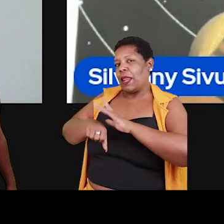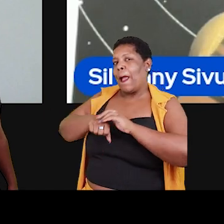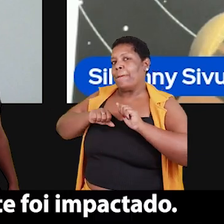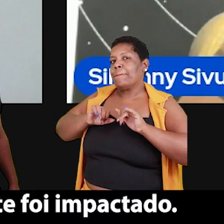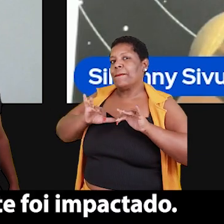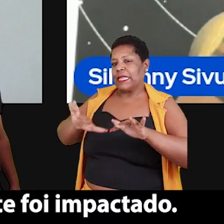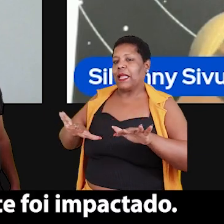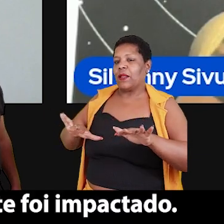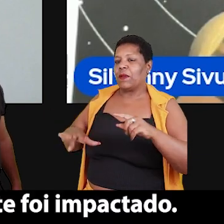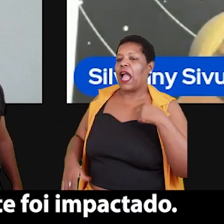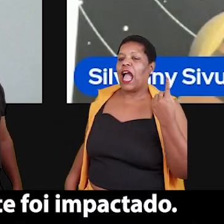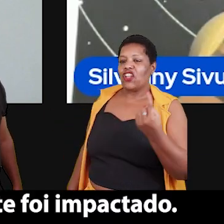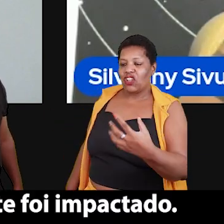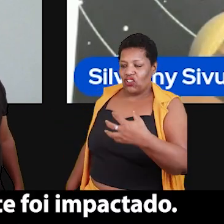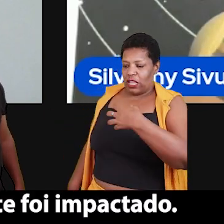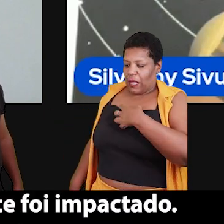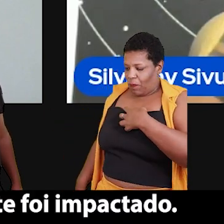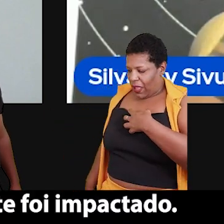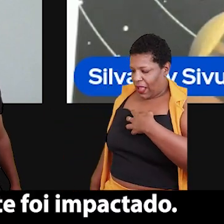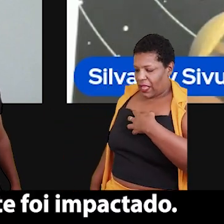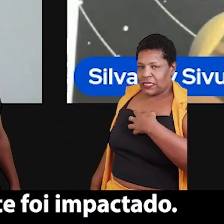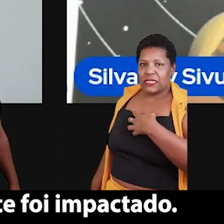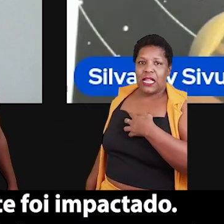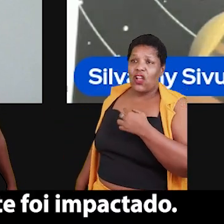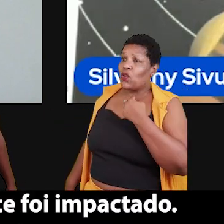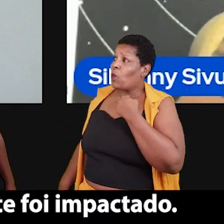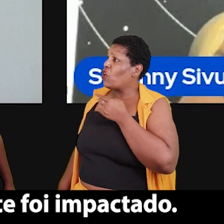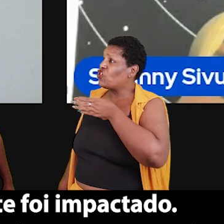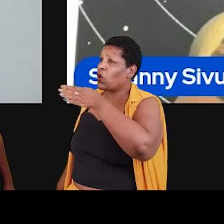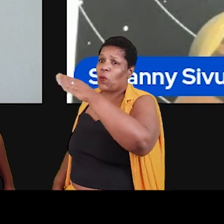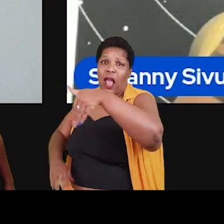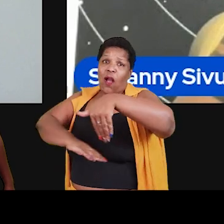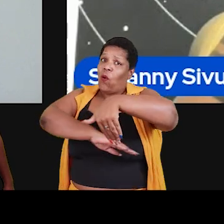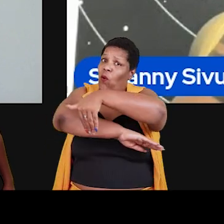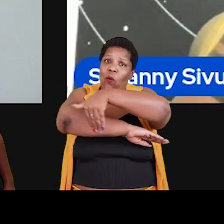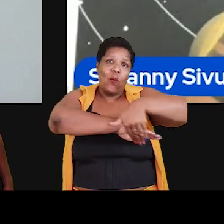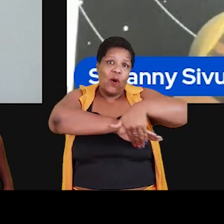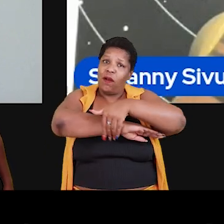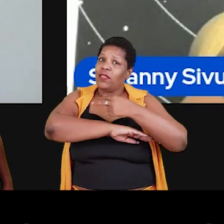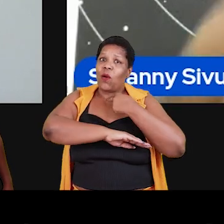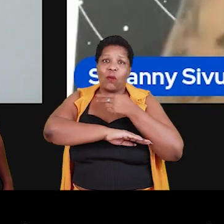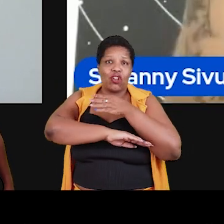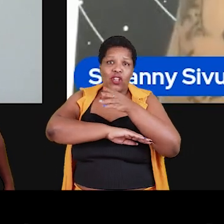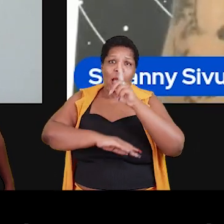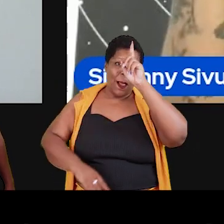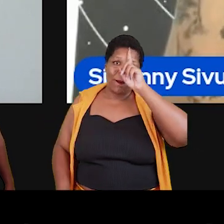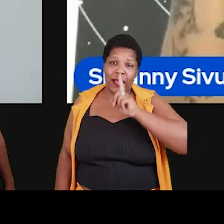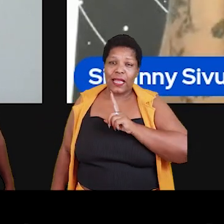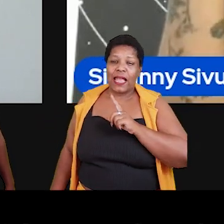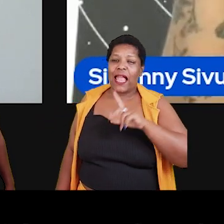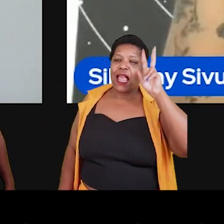pandemia. A gente foi impactado. A gente não pôde ir para a rua com o amarelo. Eu lembro quando começaram